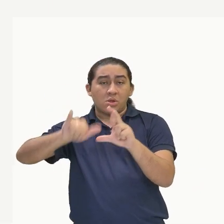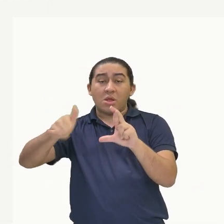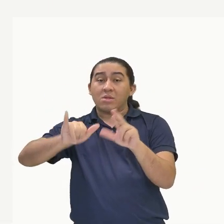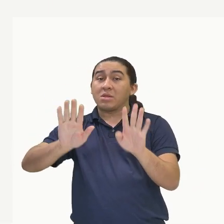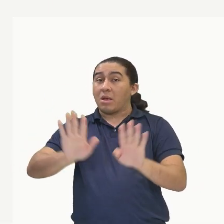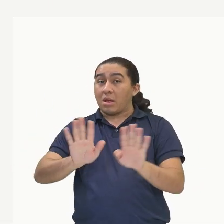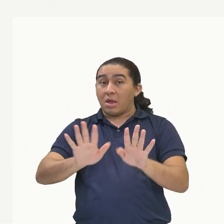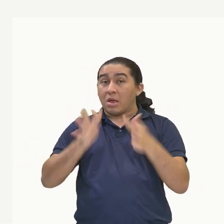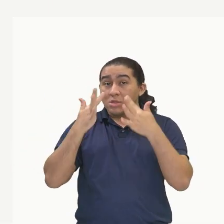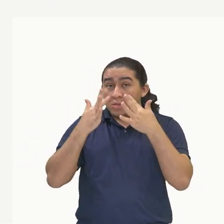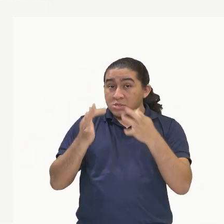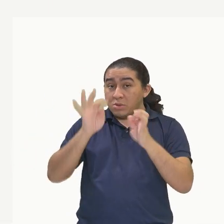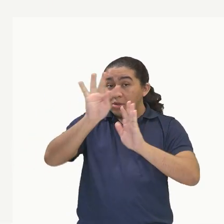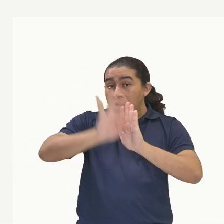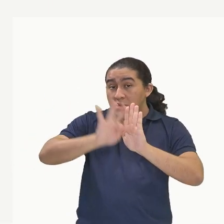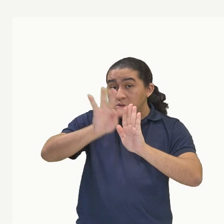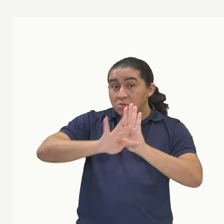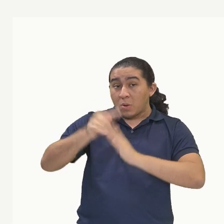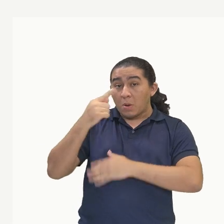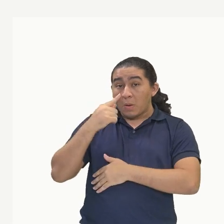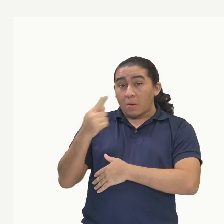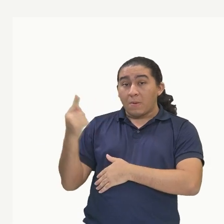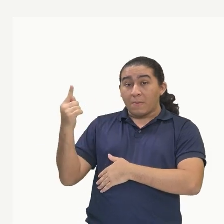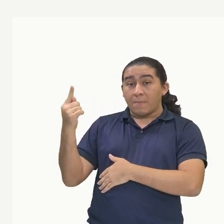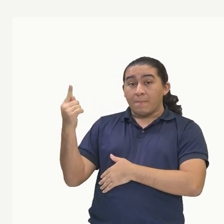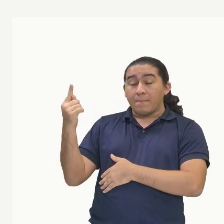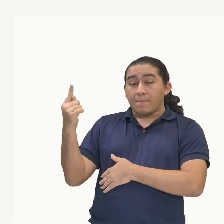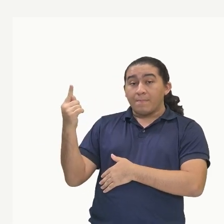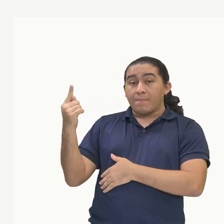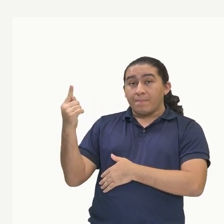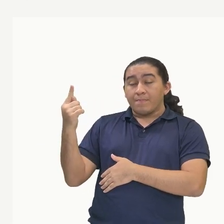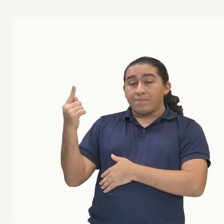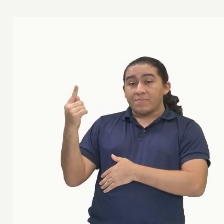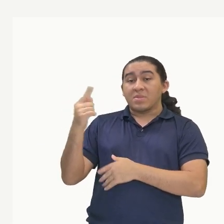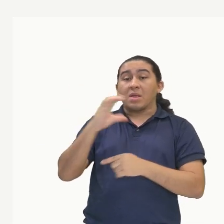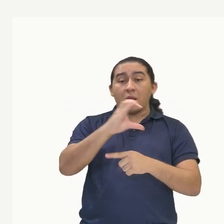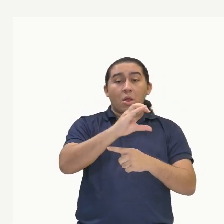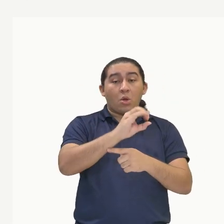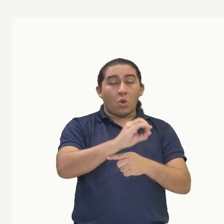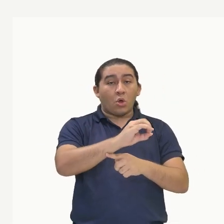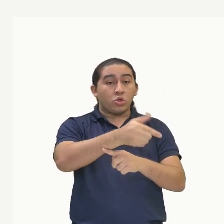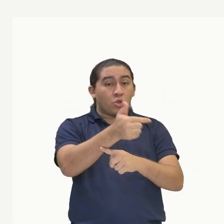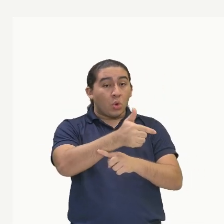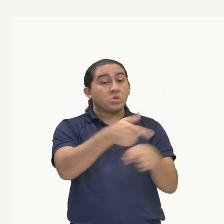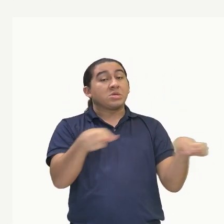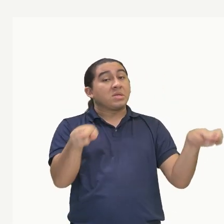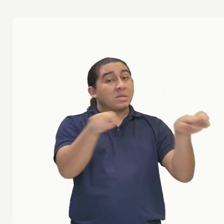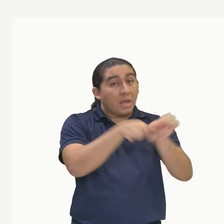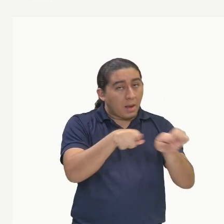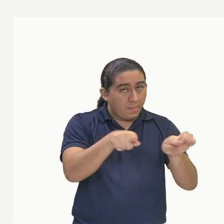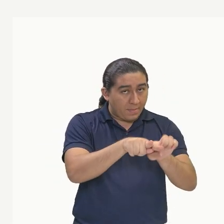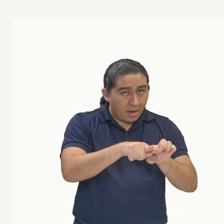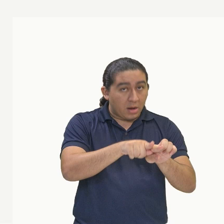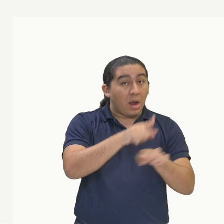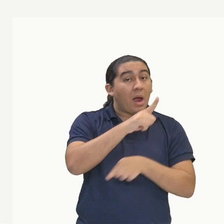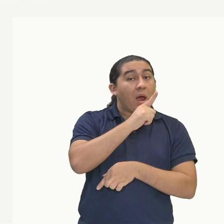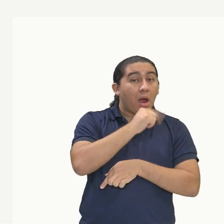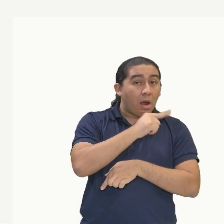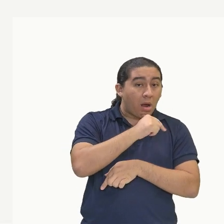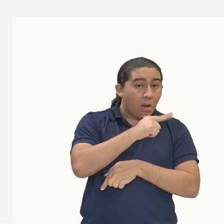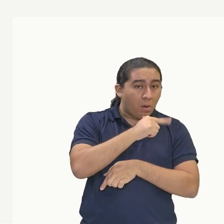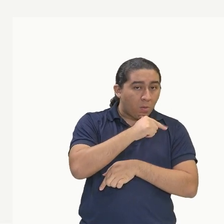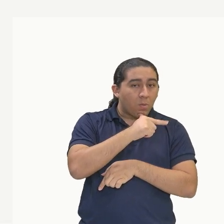tanto este quanto a água, tá? Então, este e a água, beleza,